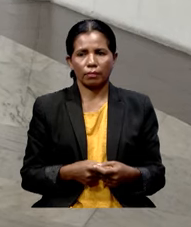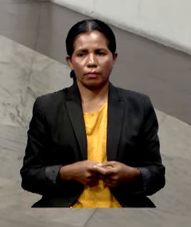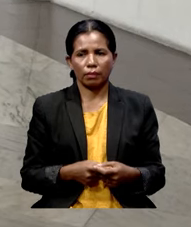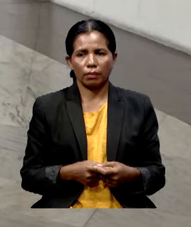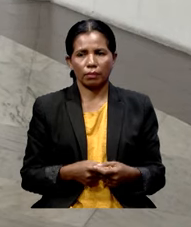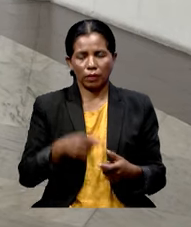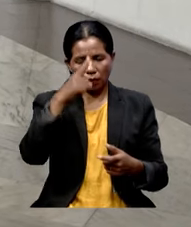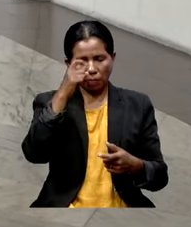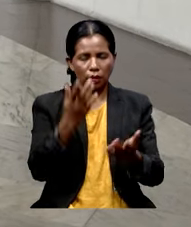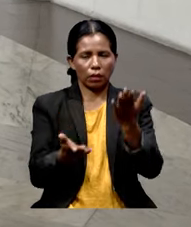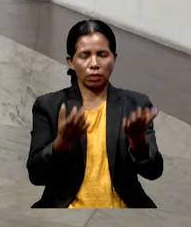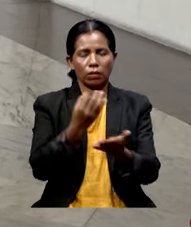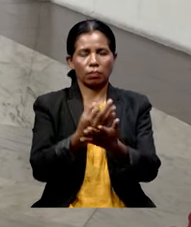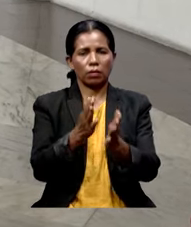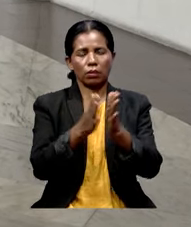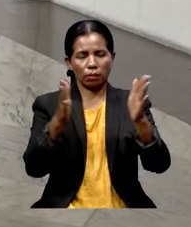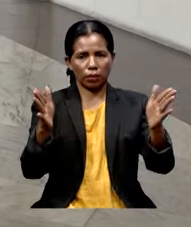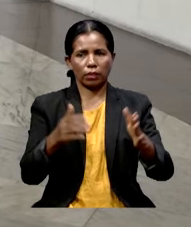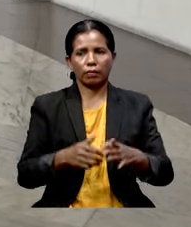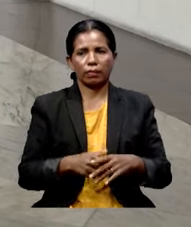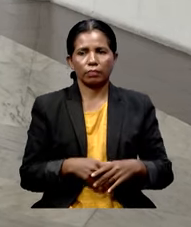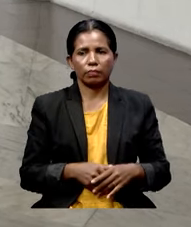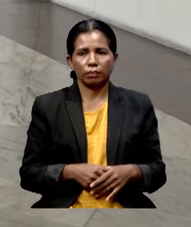também tem o orçamento para o BOT e